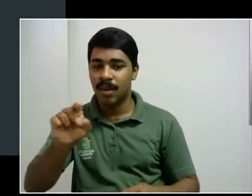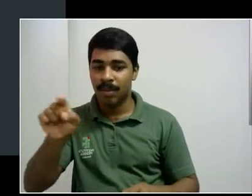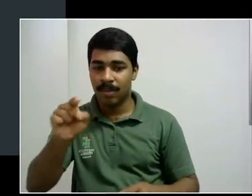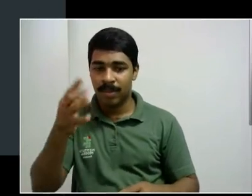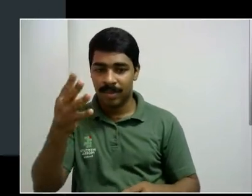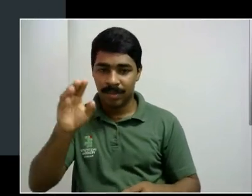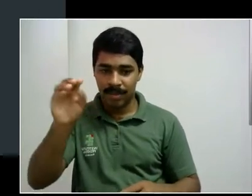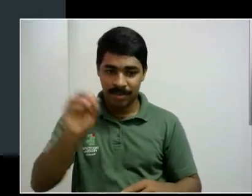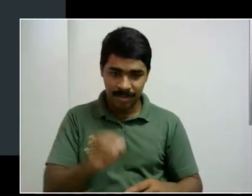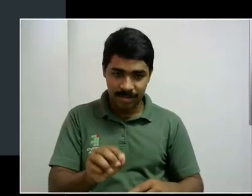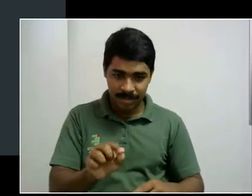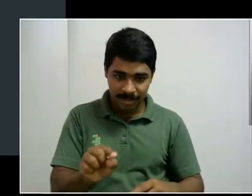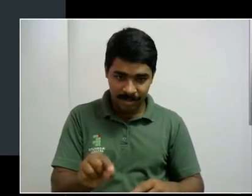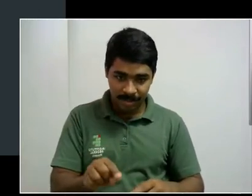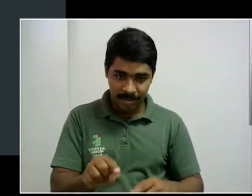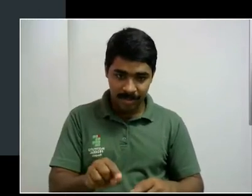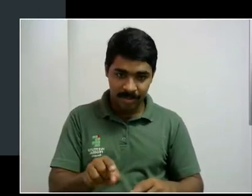fazer a bolinha aqui, ó.